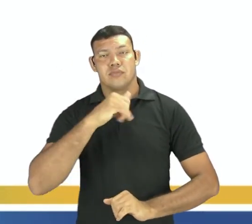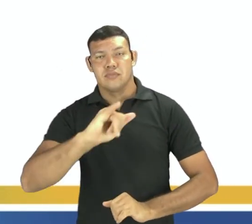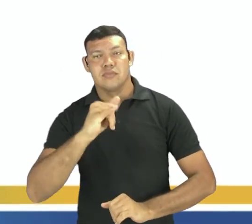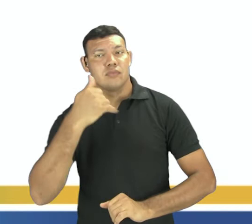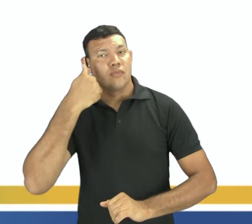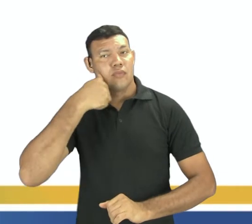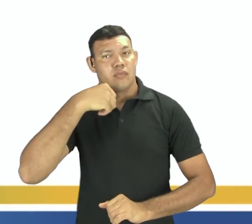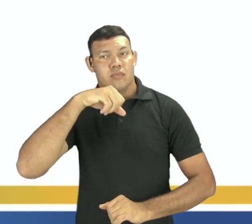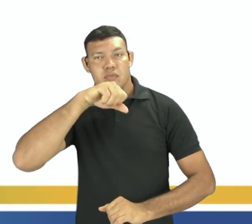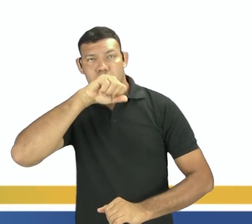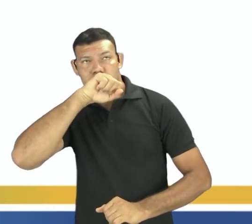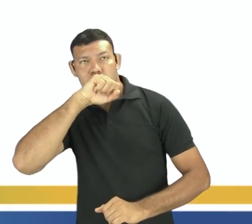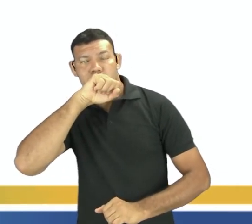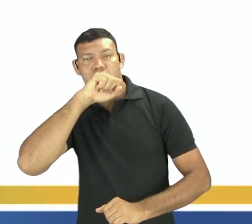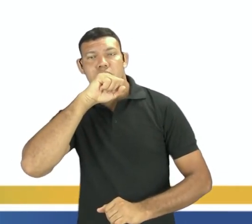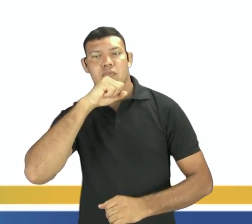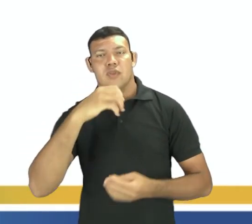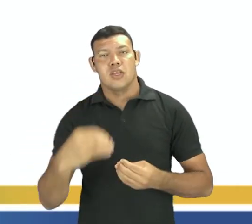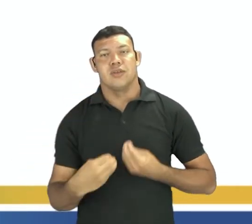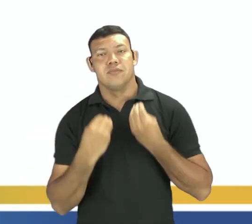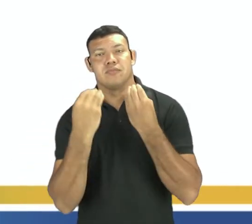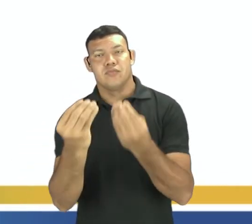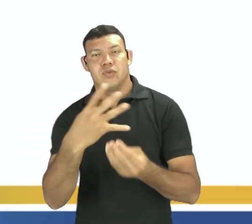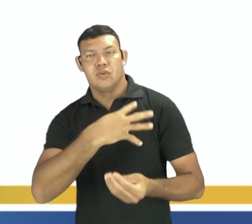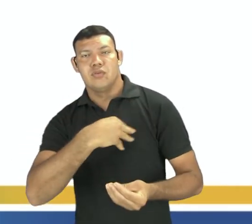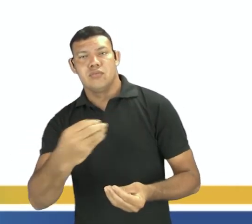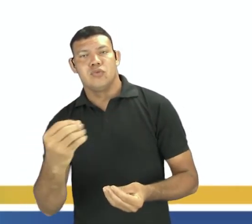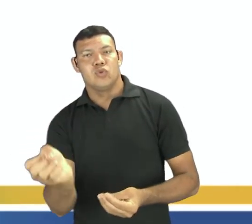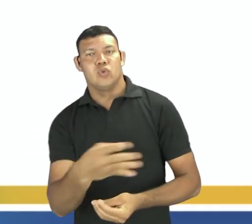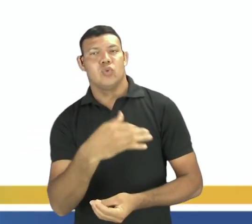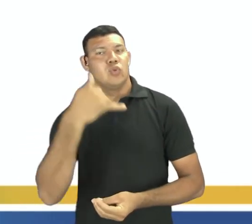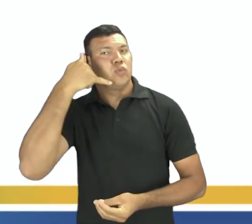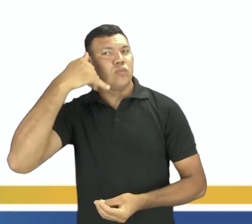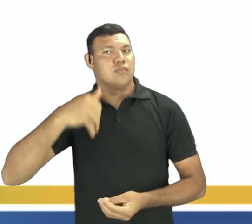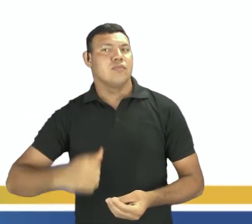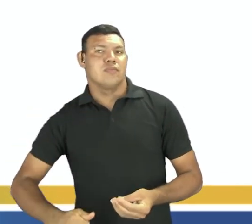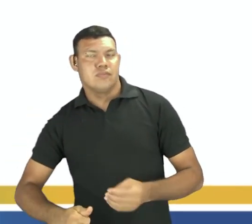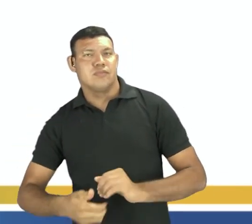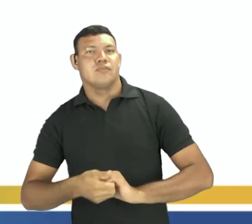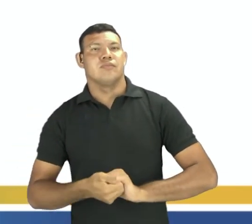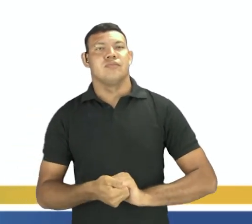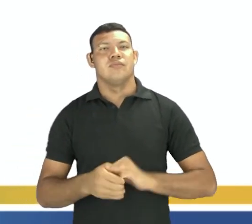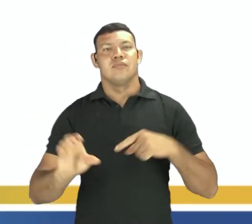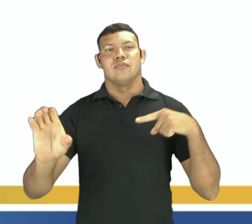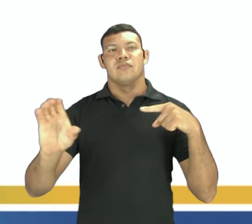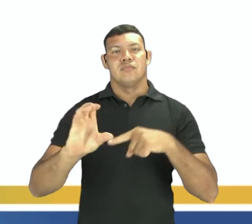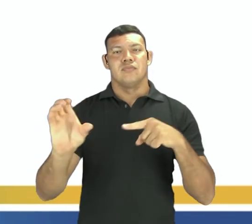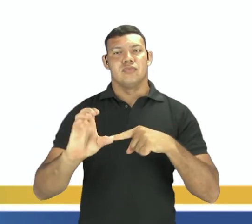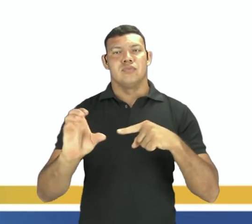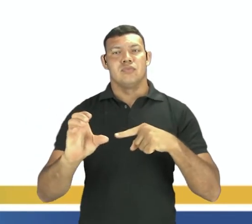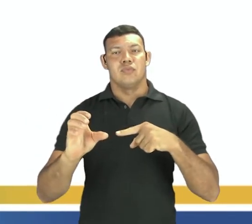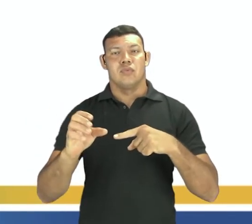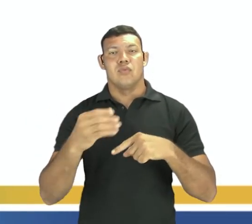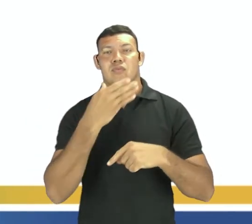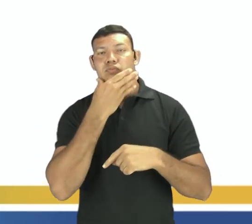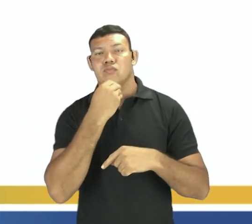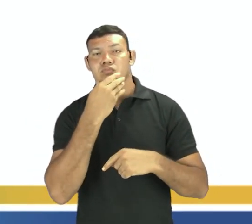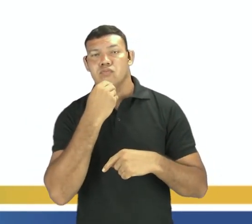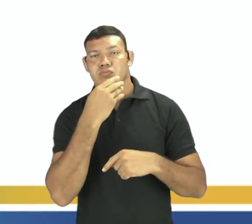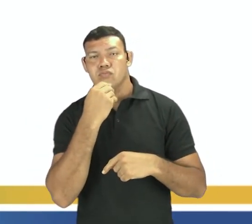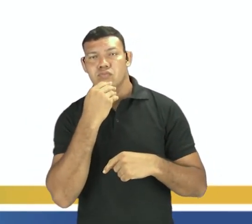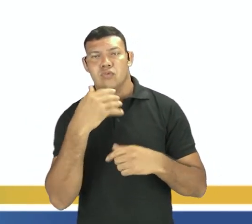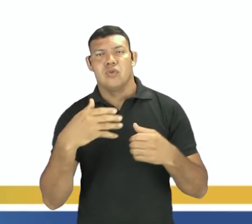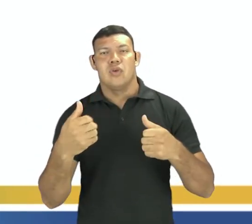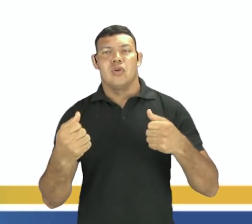um novo celular. The men were driving the cars. Os homens estavam dirigindo os carros.